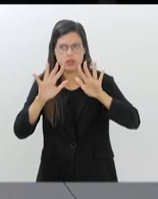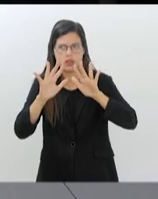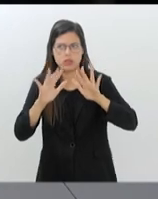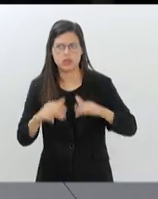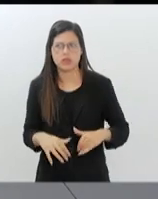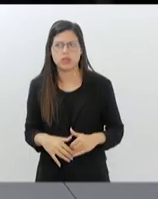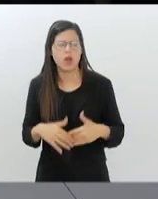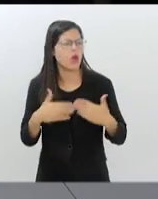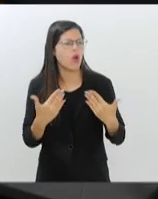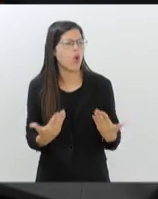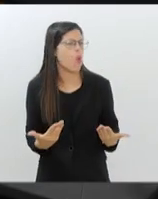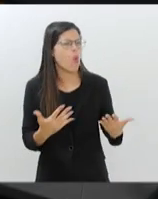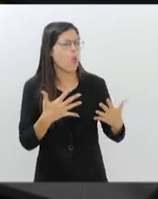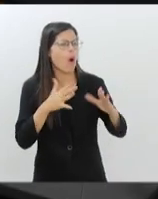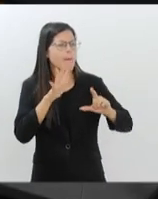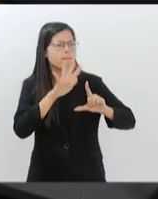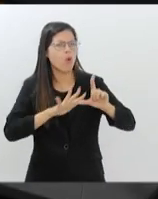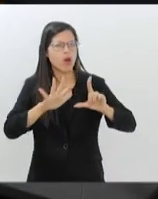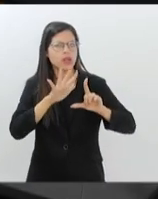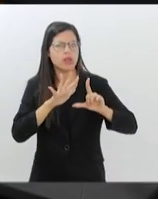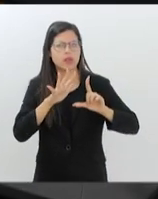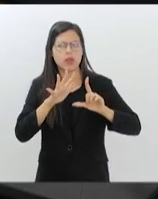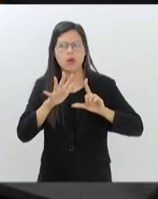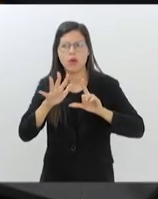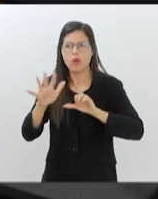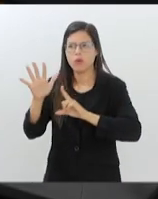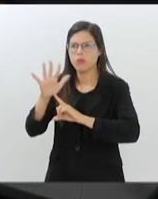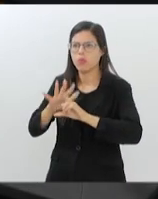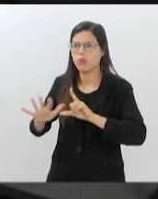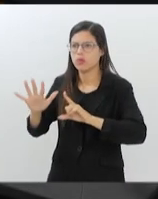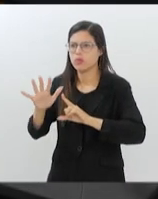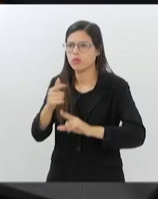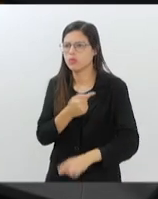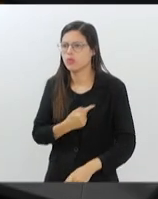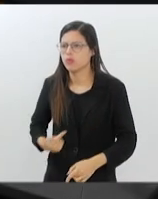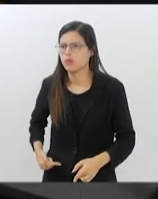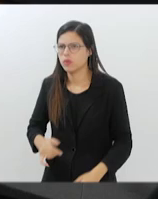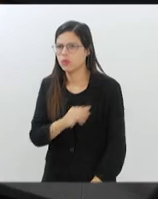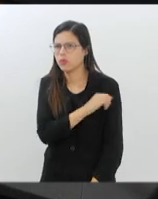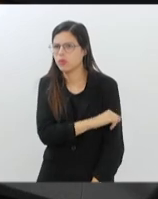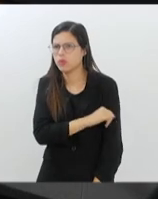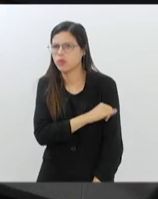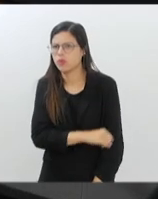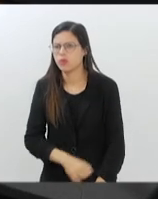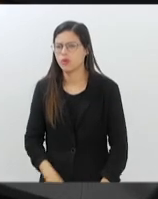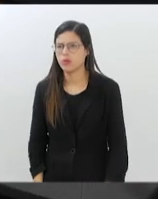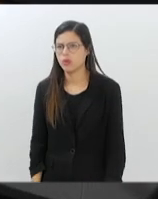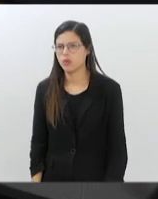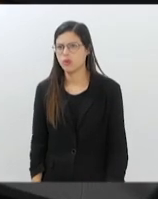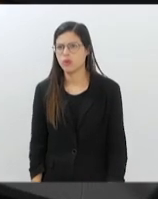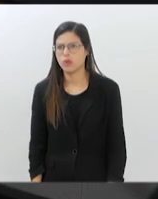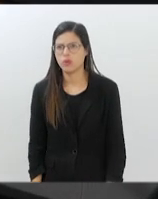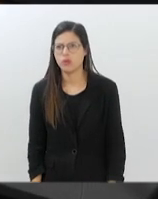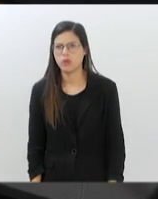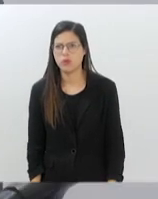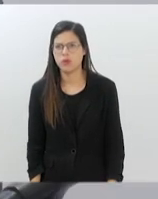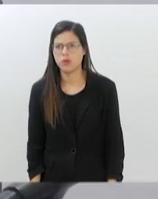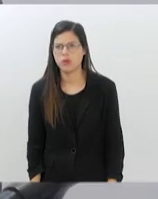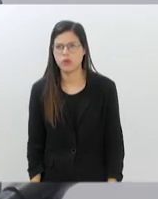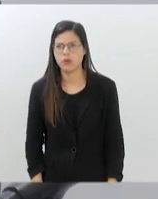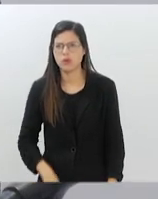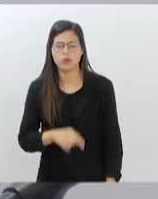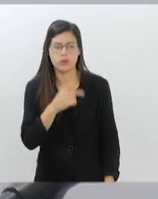civil que Portal da casa civil o portal do governo do Rio onde é dada publicidade a todos os processos de campanha senhor tá falando o senhor tá